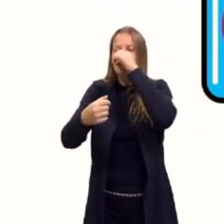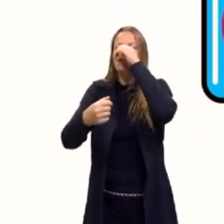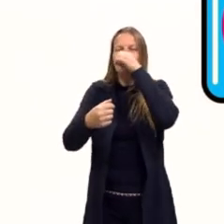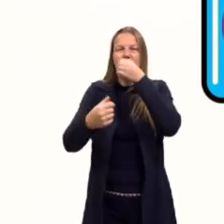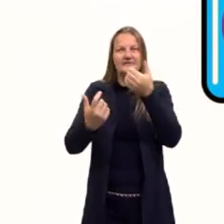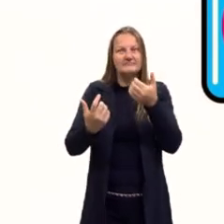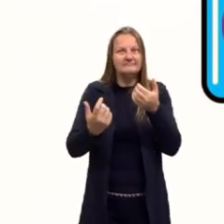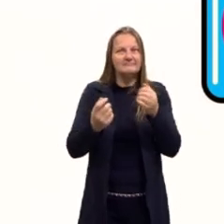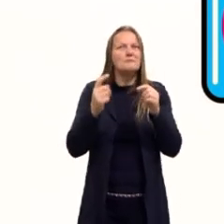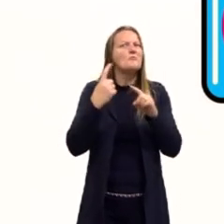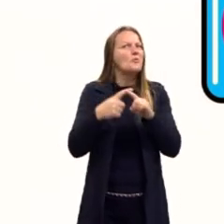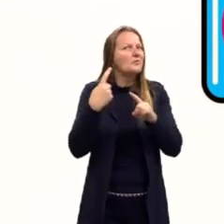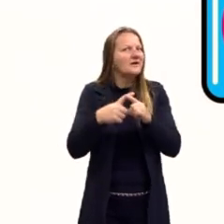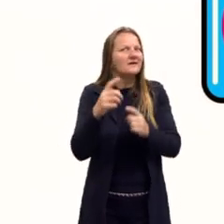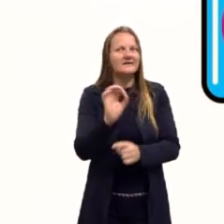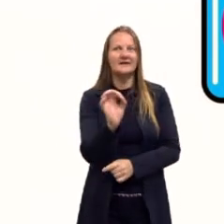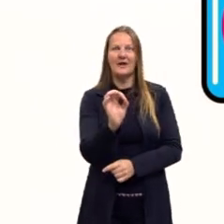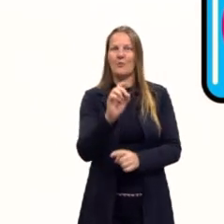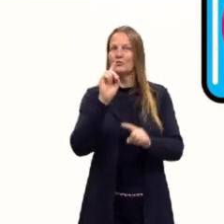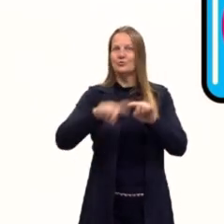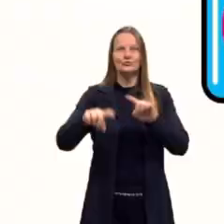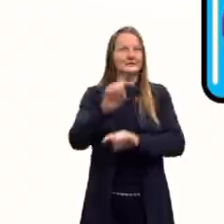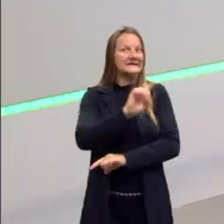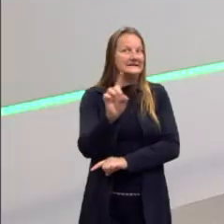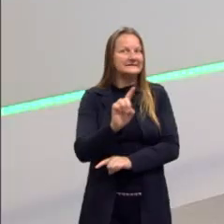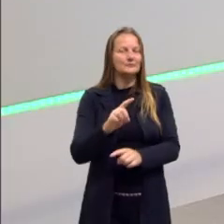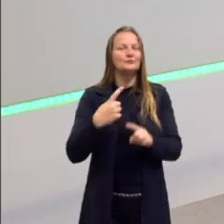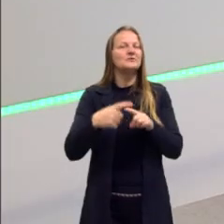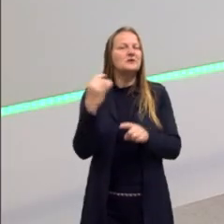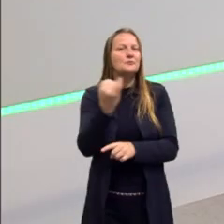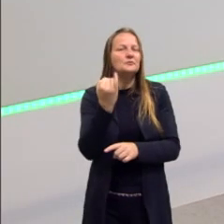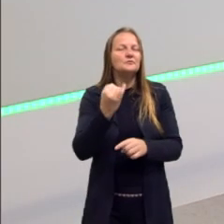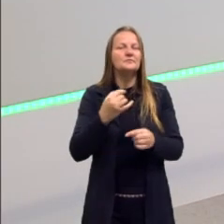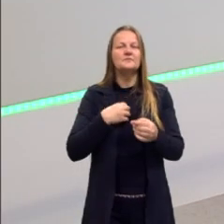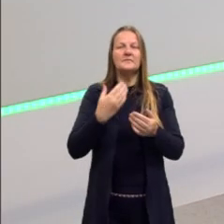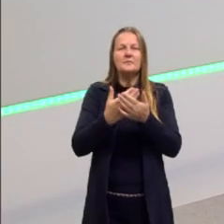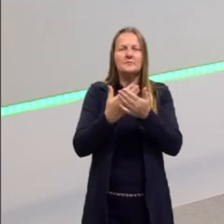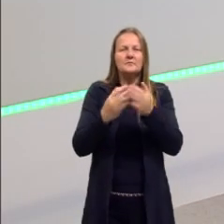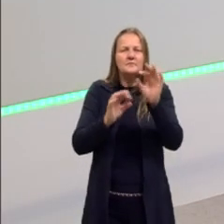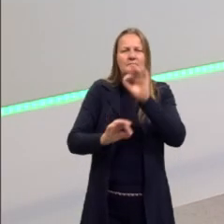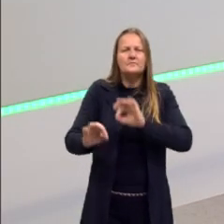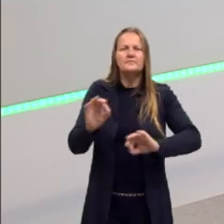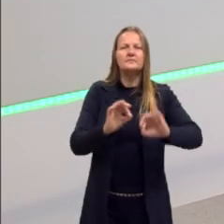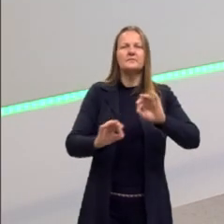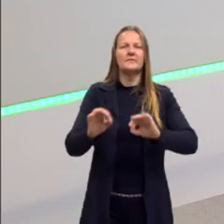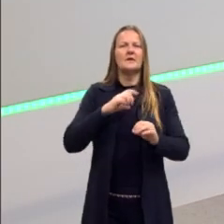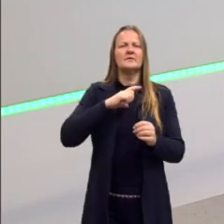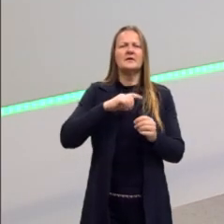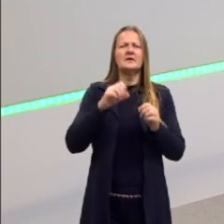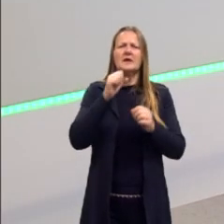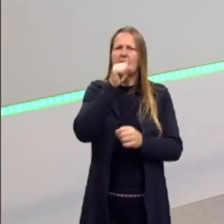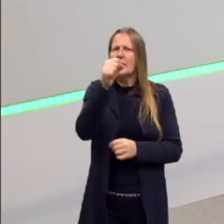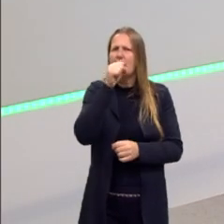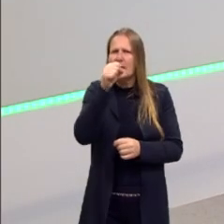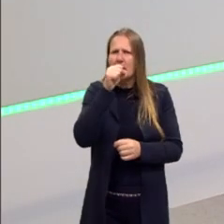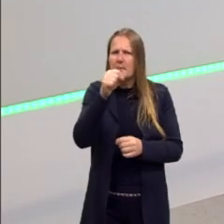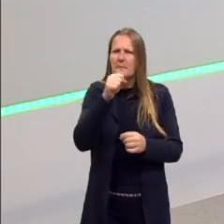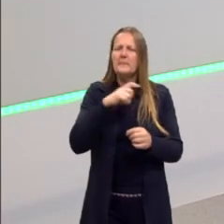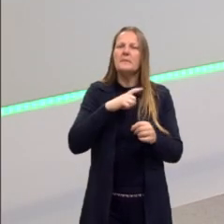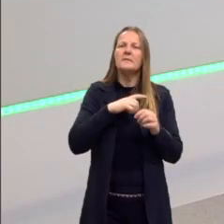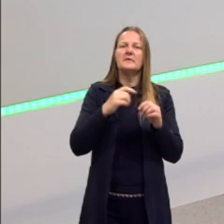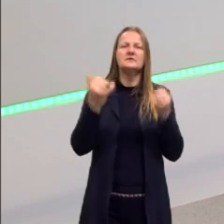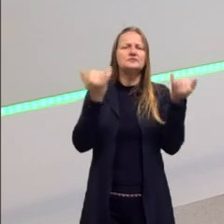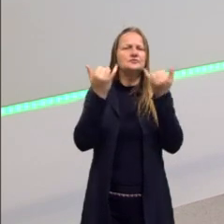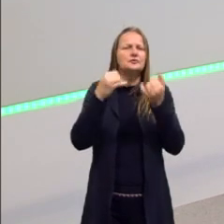consumir o álcool combustível e isso é muito importante de falar porque quando fui preparar aula gente as reportagens não aqui no Brasil